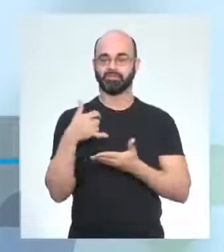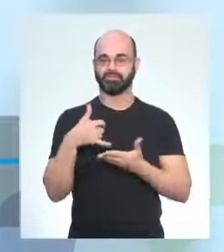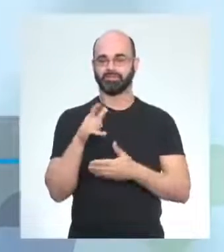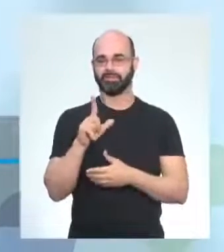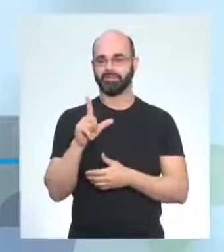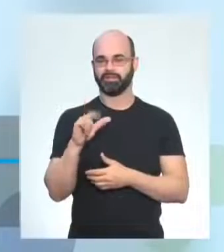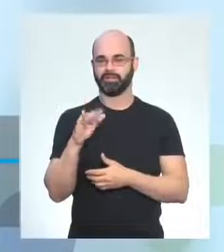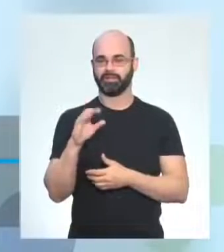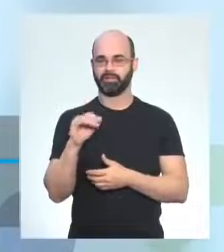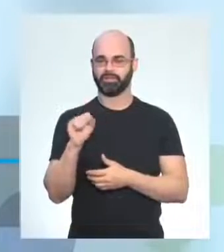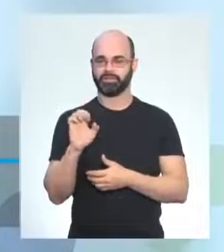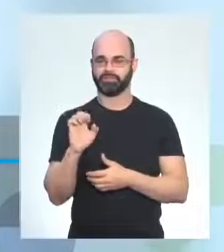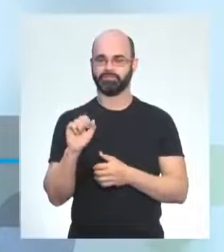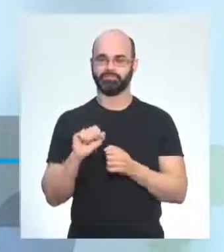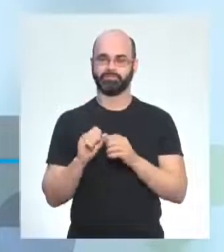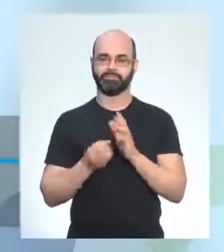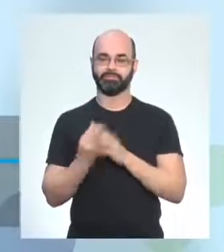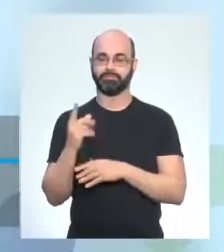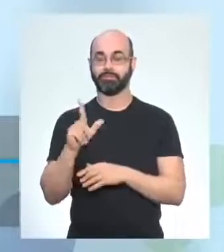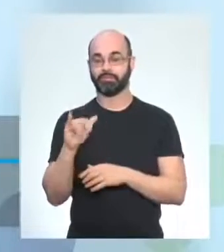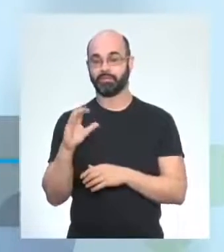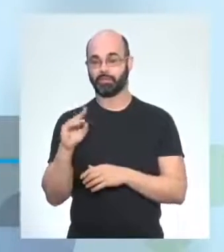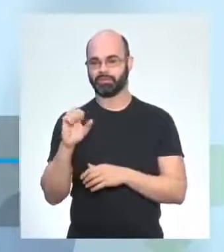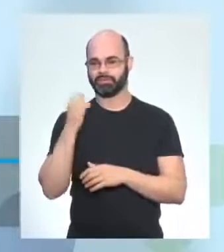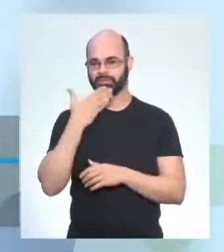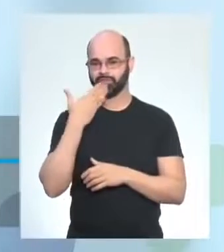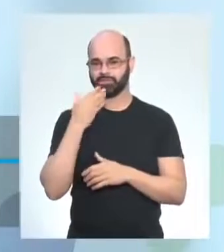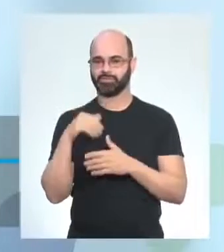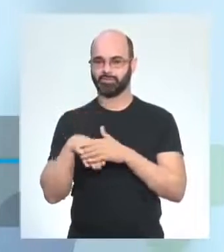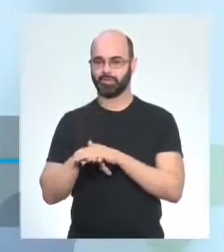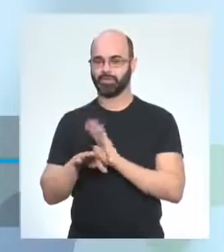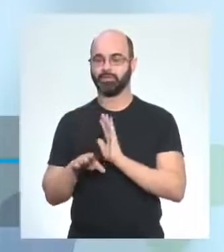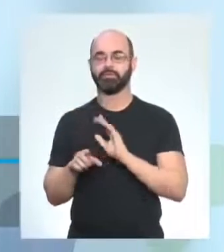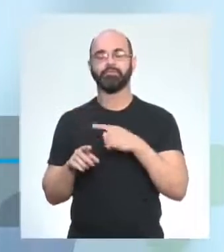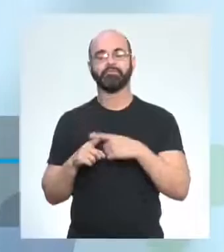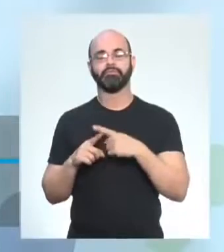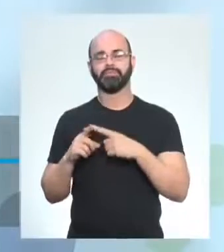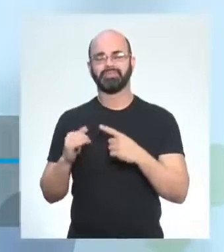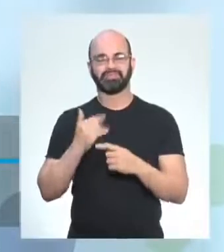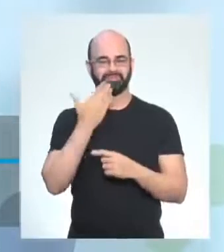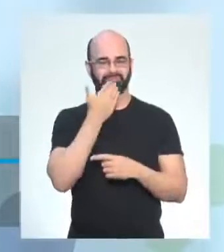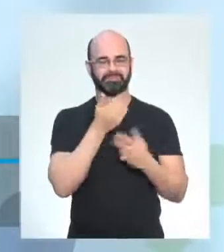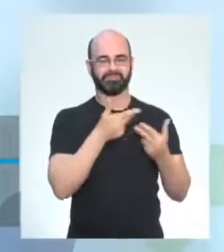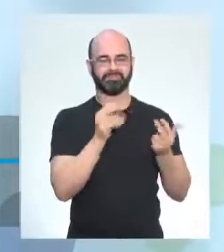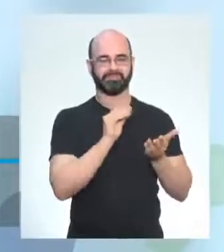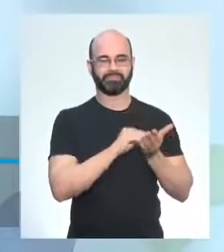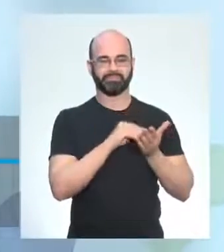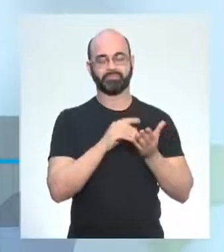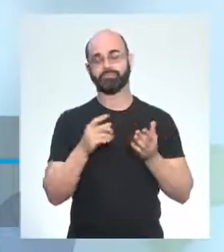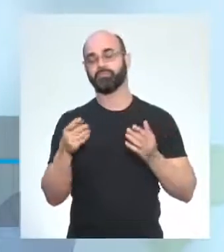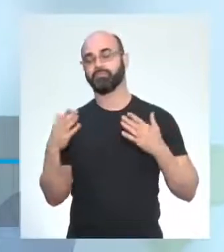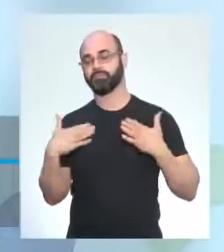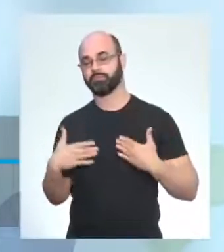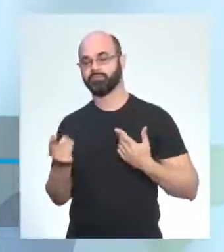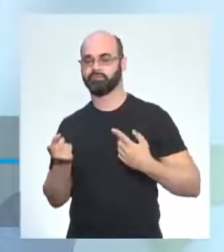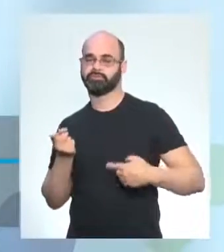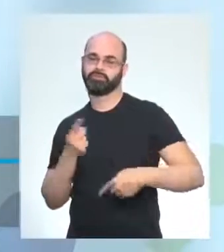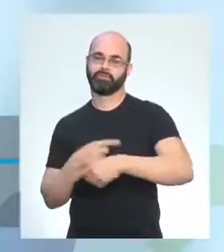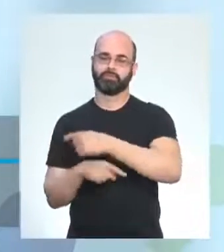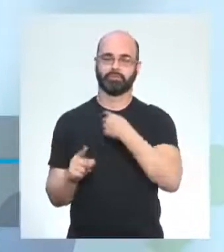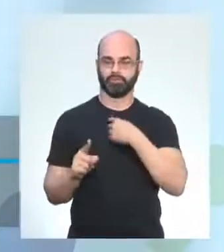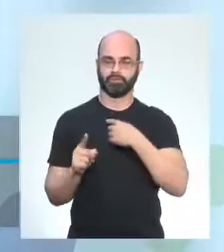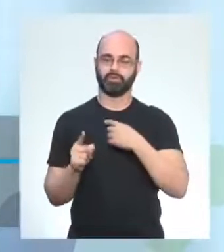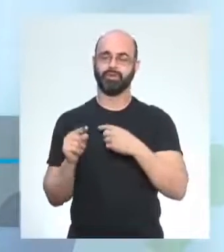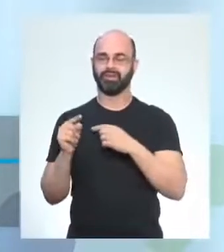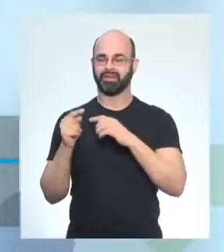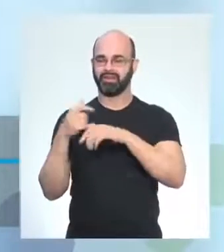estar lá no fígado lá. E aí quando você precisa, porque sua alimentação está deficitária, aí o seu corpo faz o sistema inverso, né?